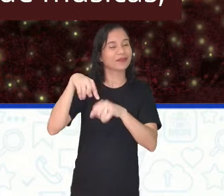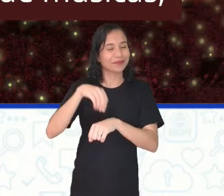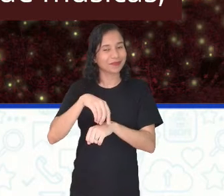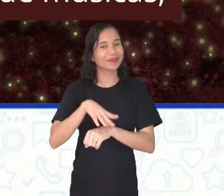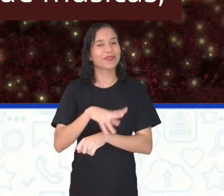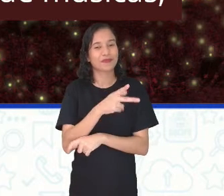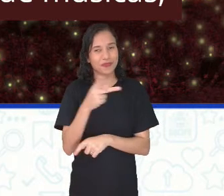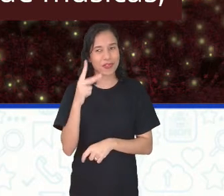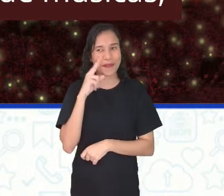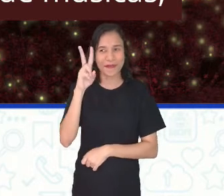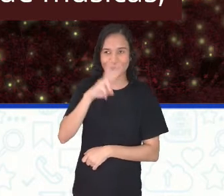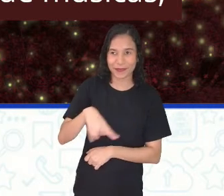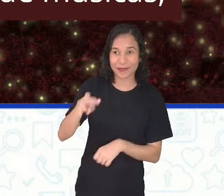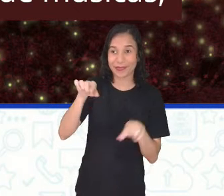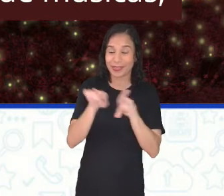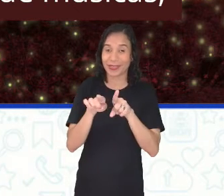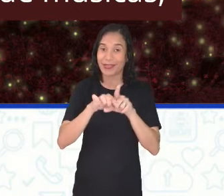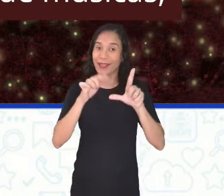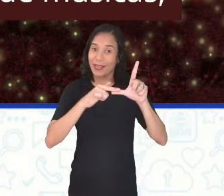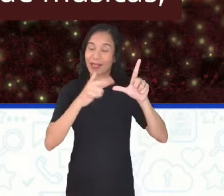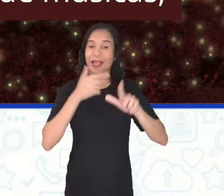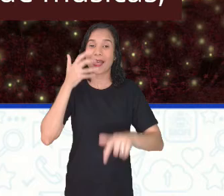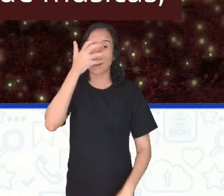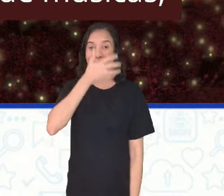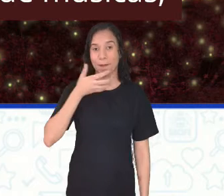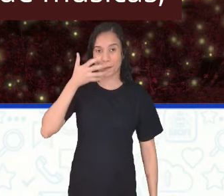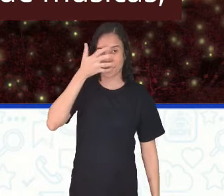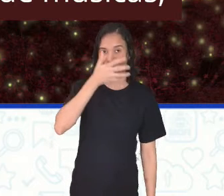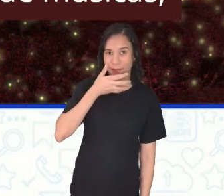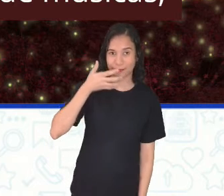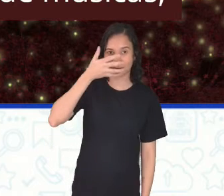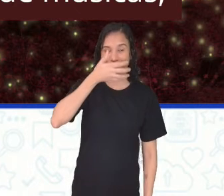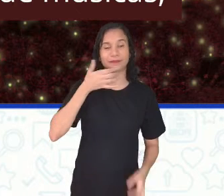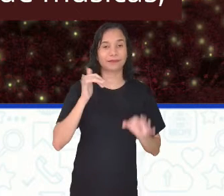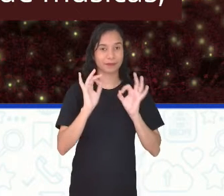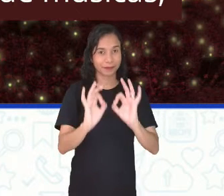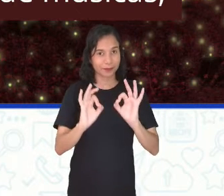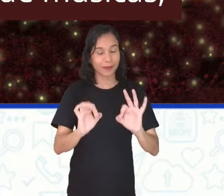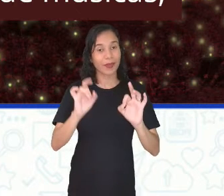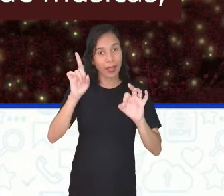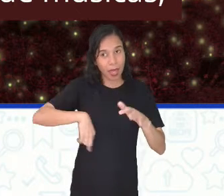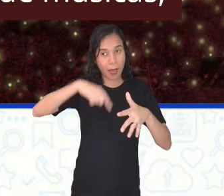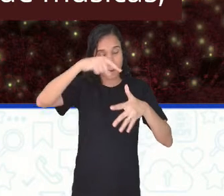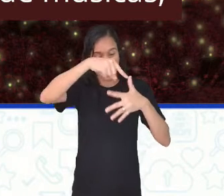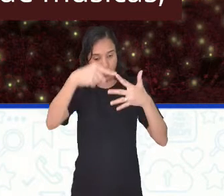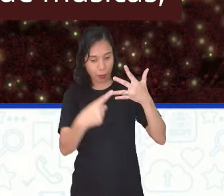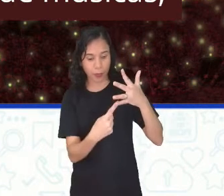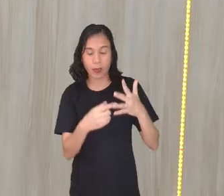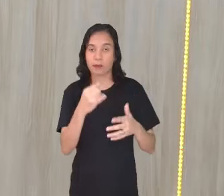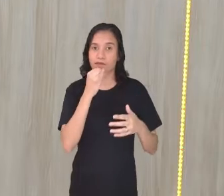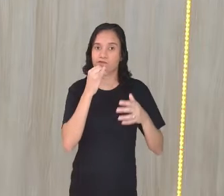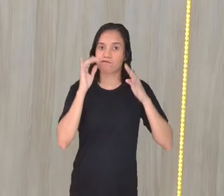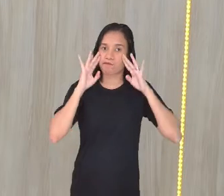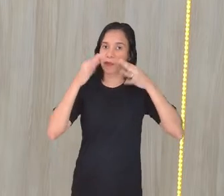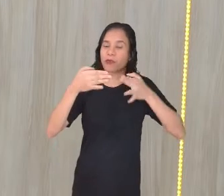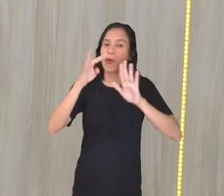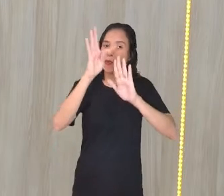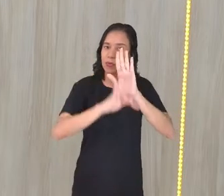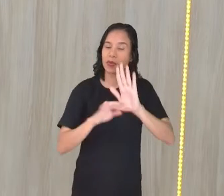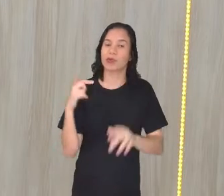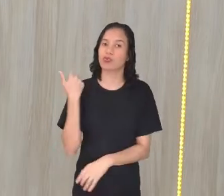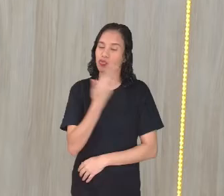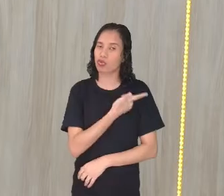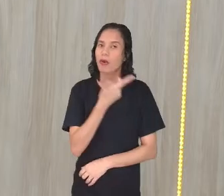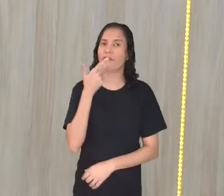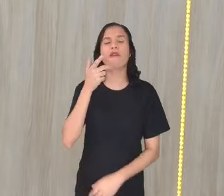que vocês vão. E a gente tem também as letras de música, tá? Então, esses aqui são exemplos de textos que a gente